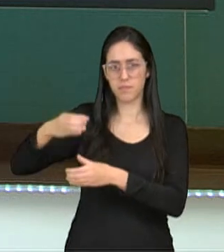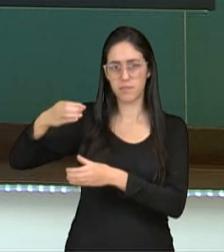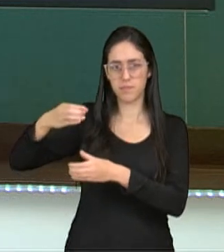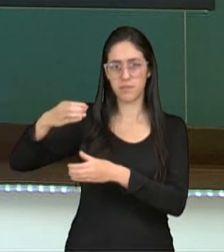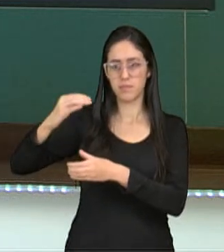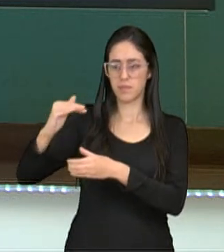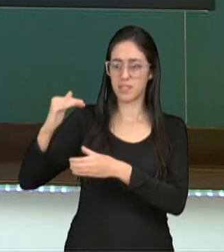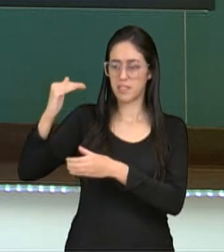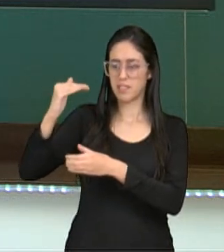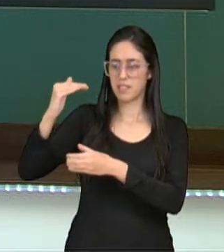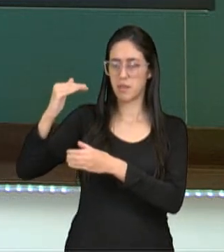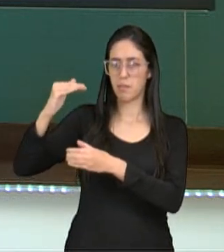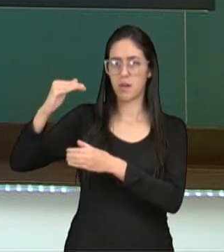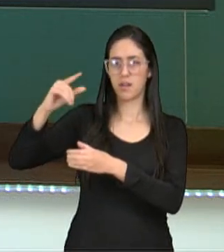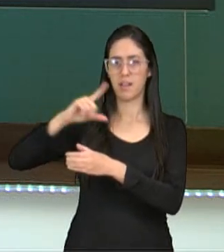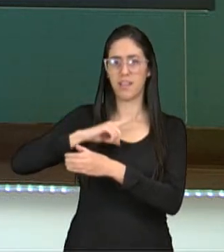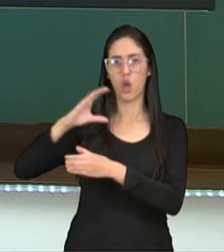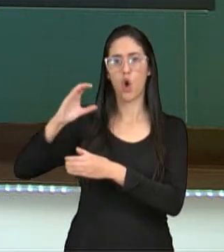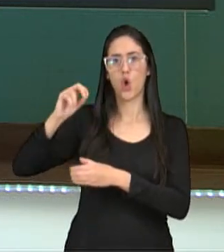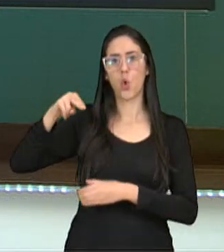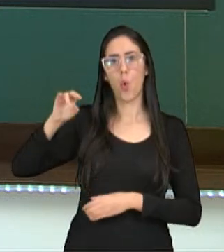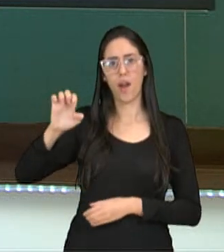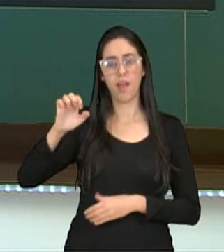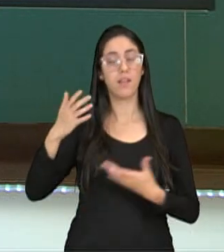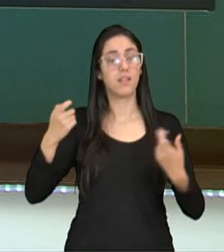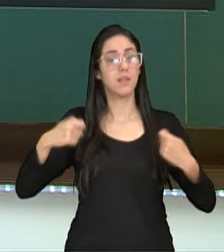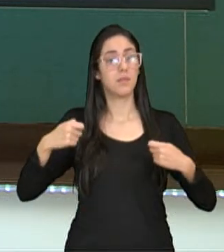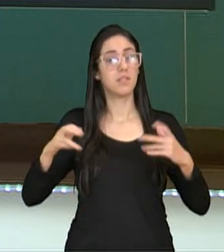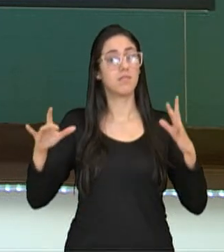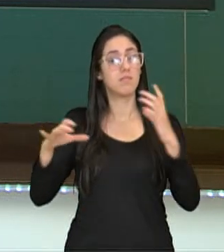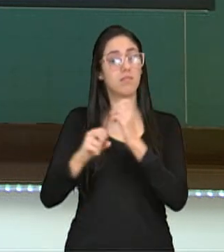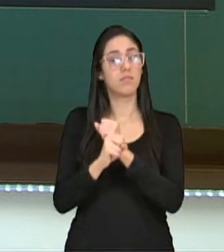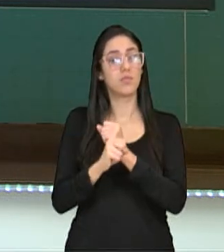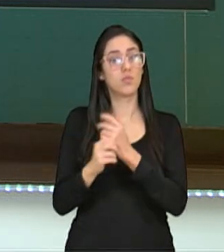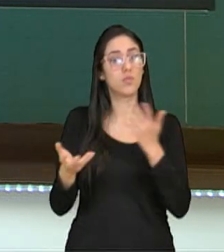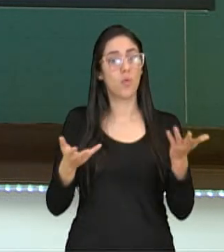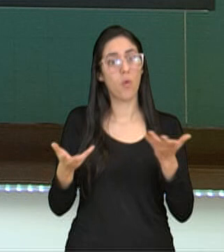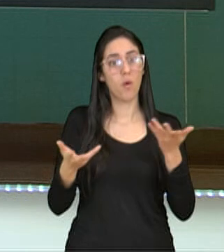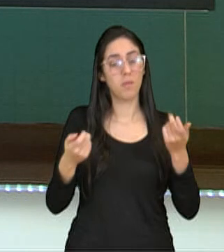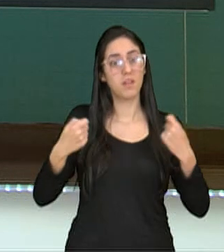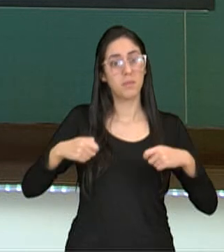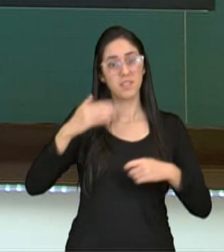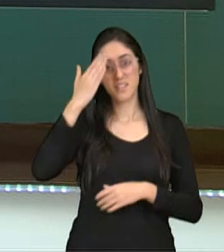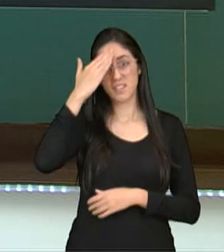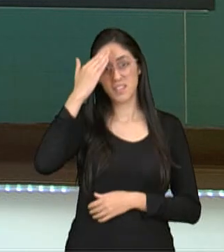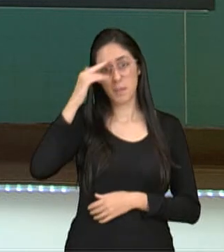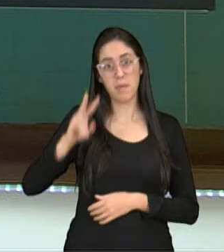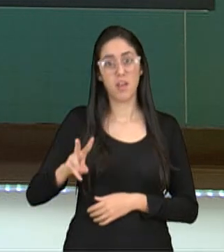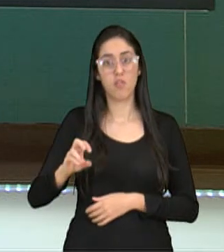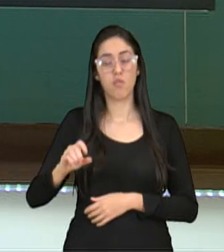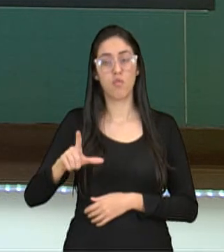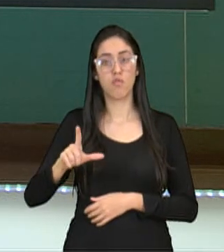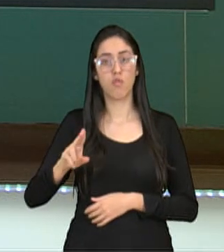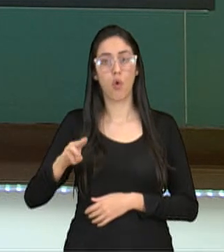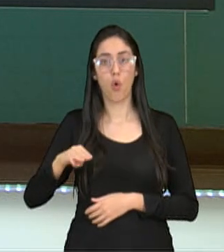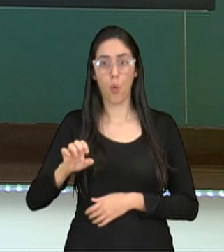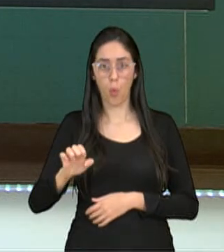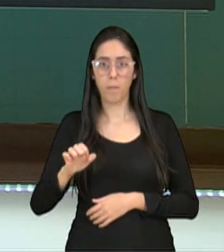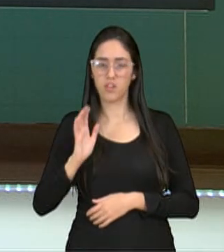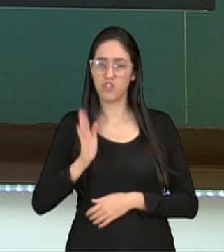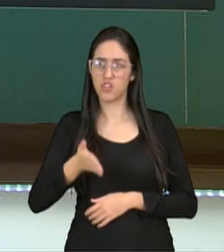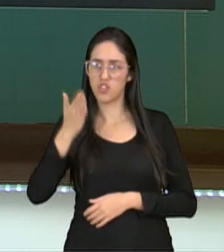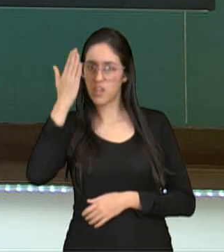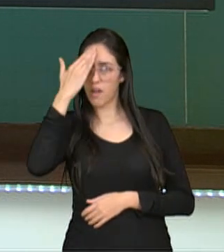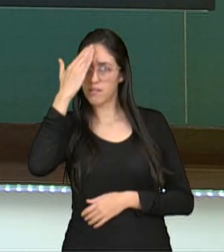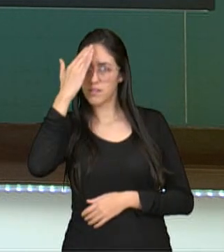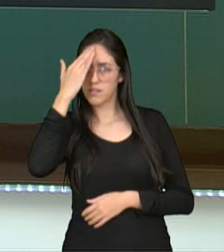do cone. E eu preciso calcular a soma dos dois ali, não é verdade? Preciso saber qual que é o volume do cilindro, que a gente já sabe, né? Que a